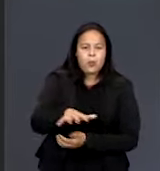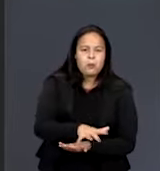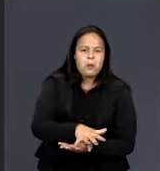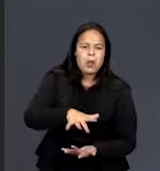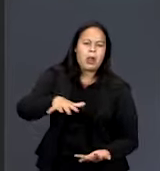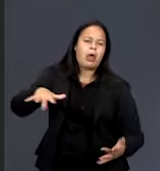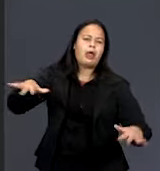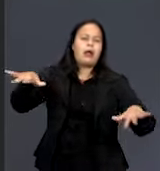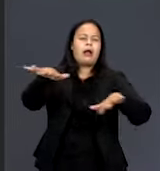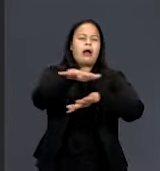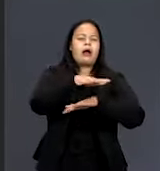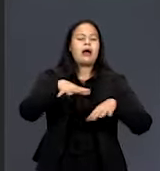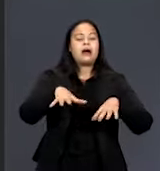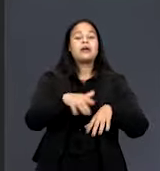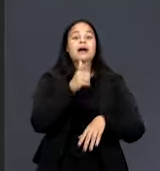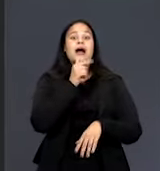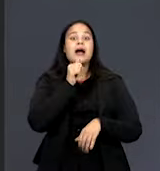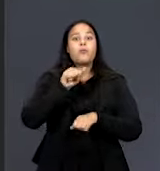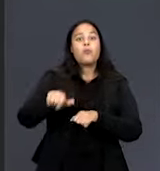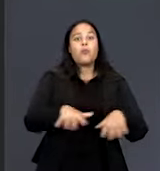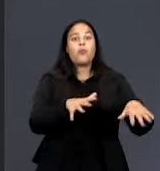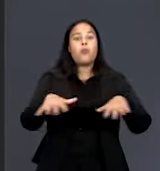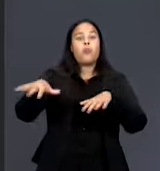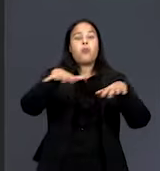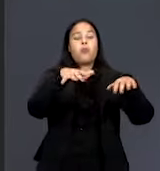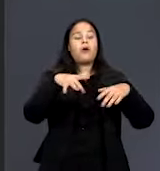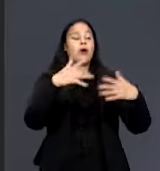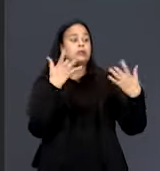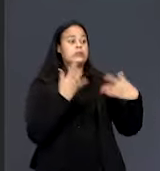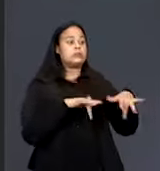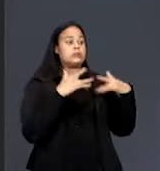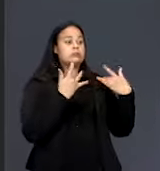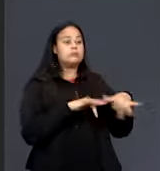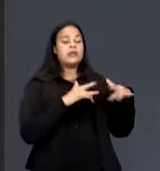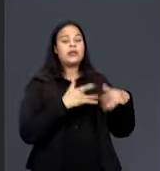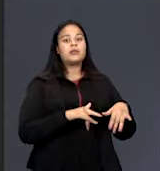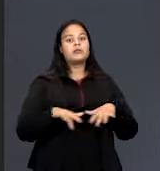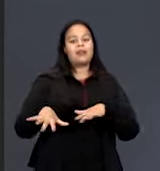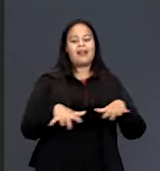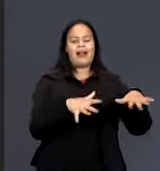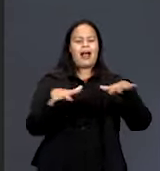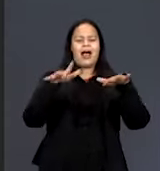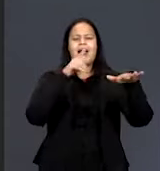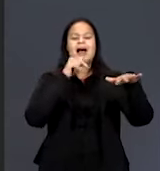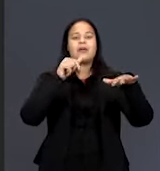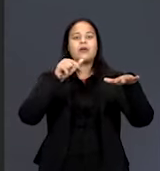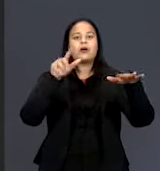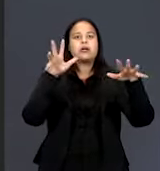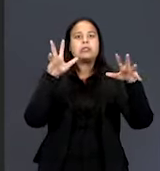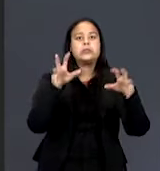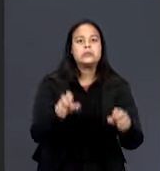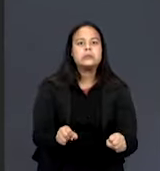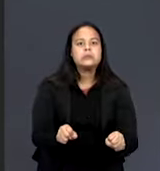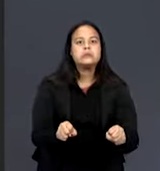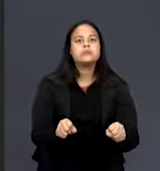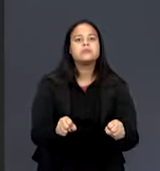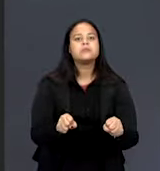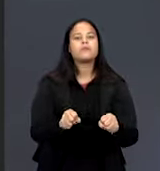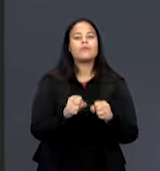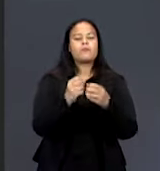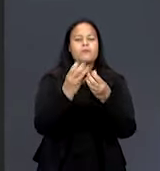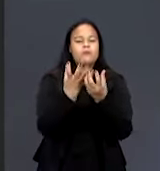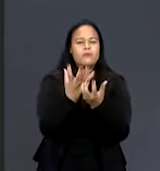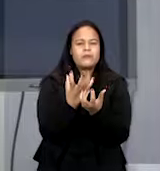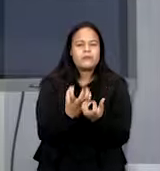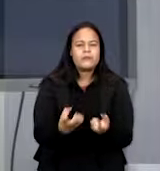O sertão vai virar mar, dá no coração o medo que algum dia o mar também vire sertão. O título